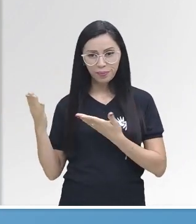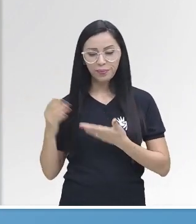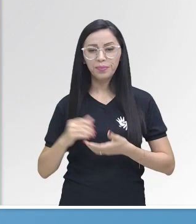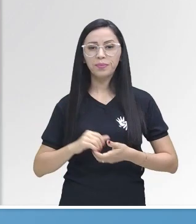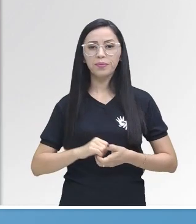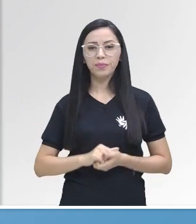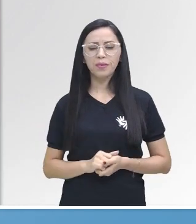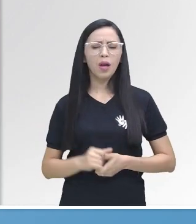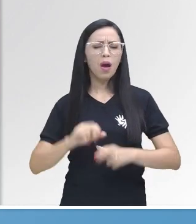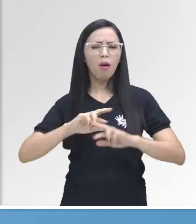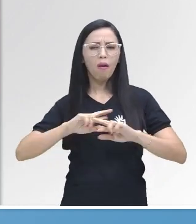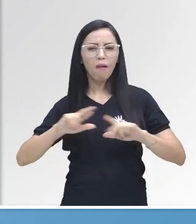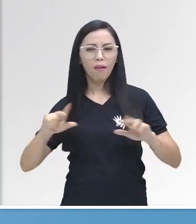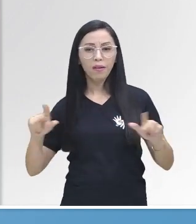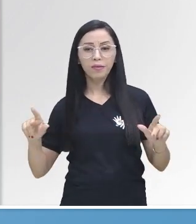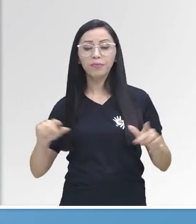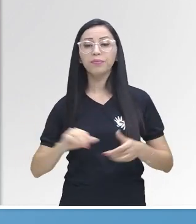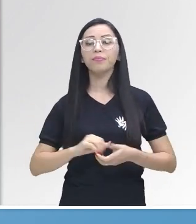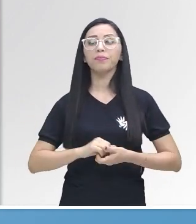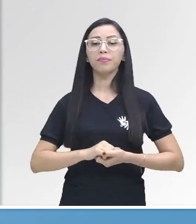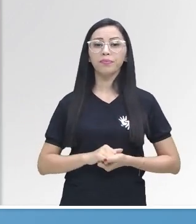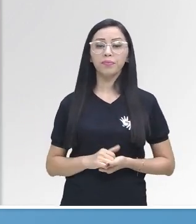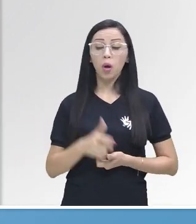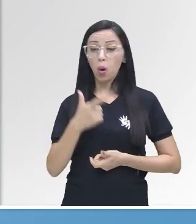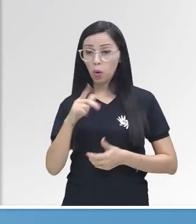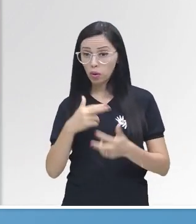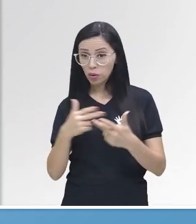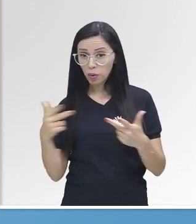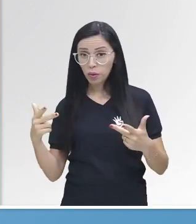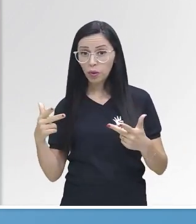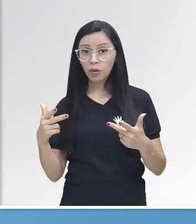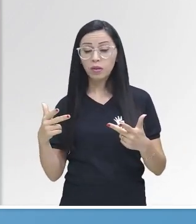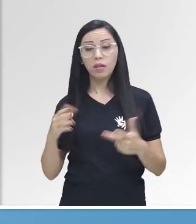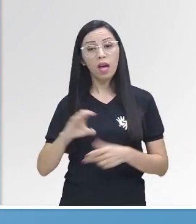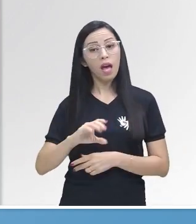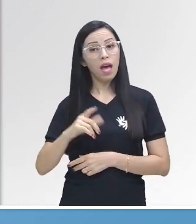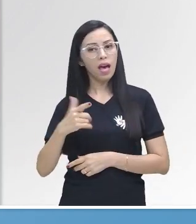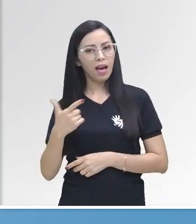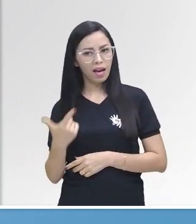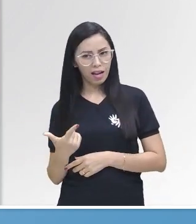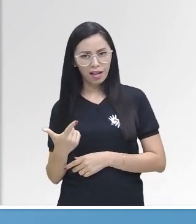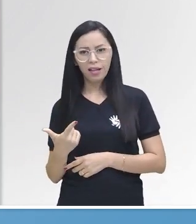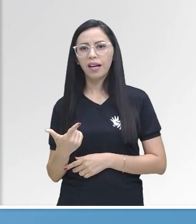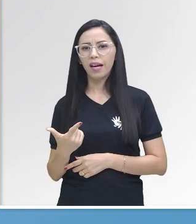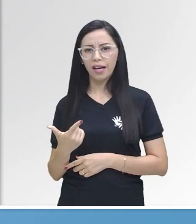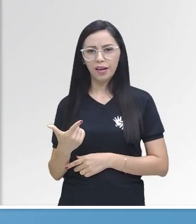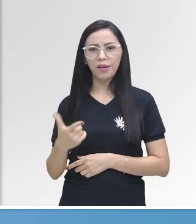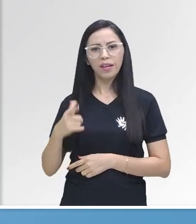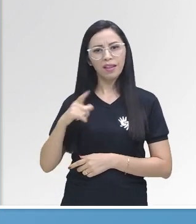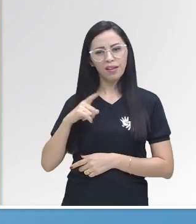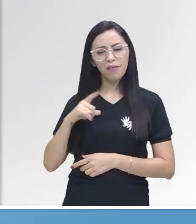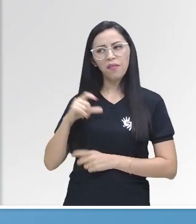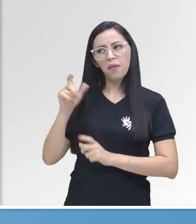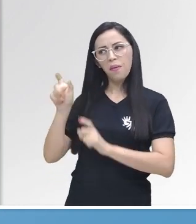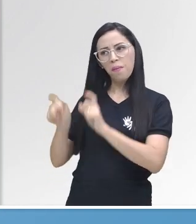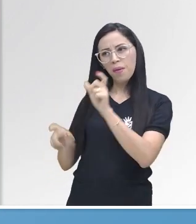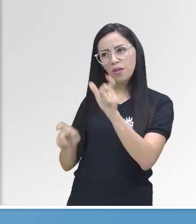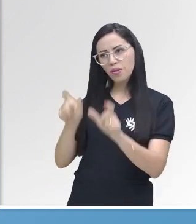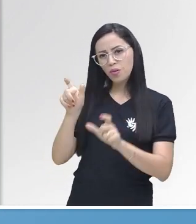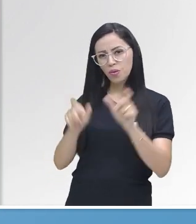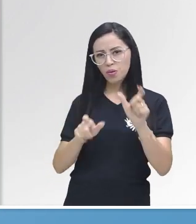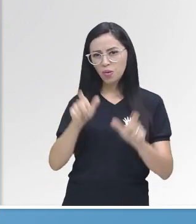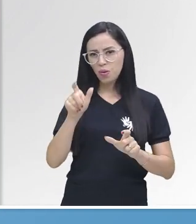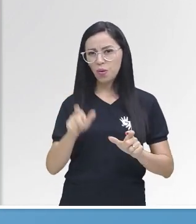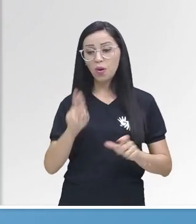outras coisas. É claro que surgiram divergências, pois de pessoa para pessoa essas